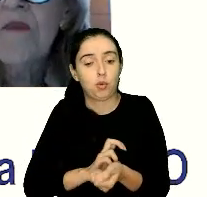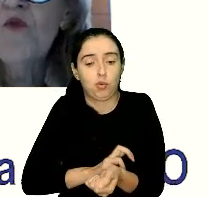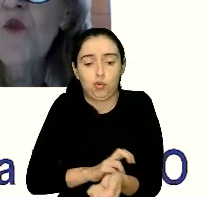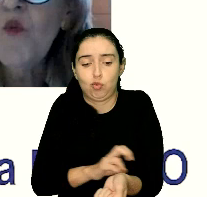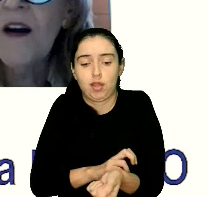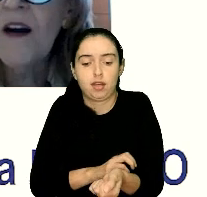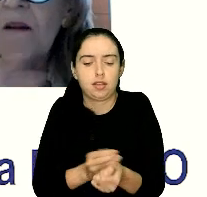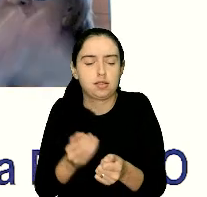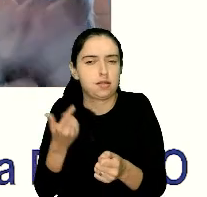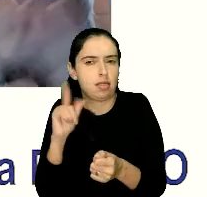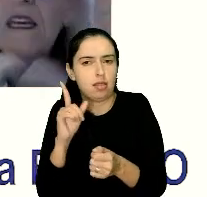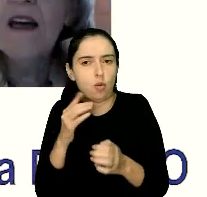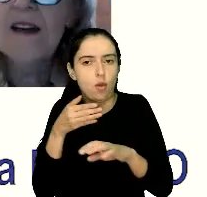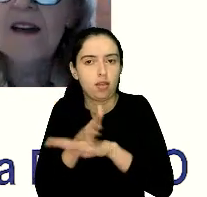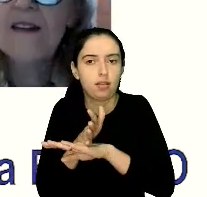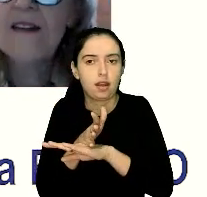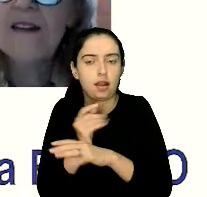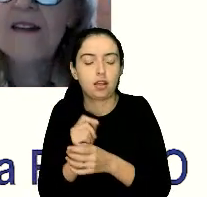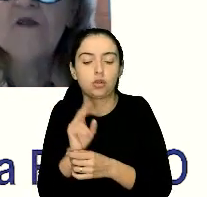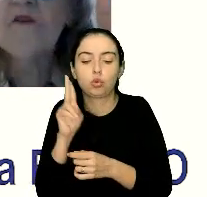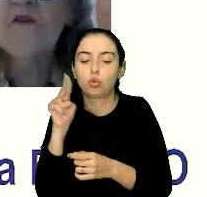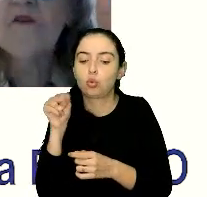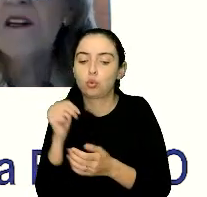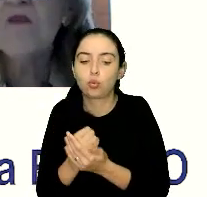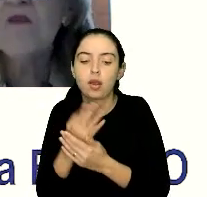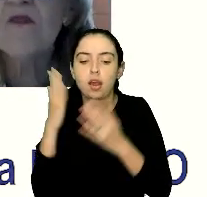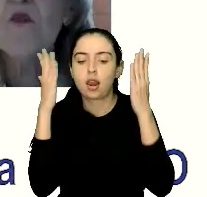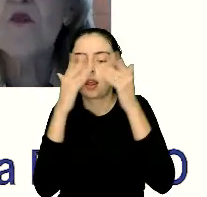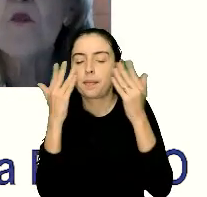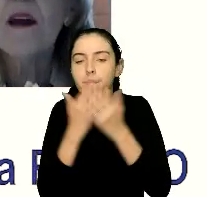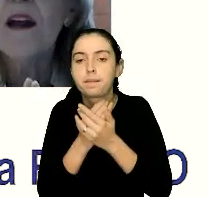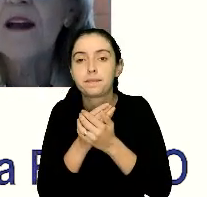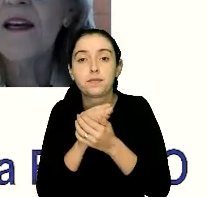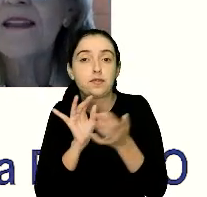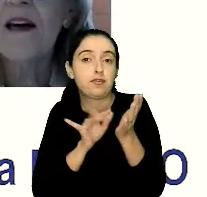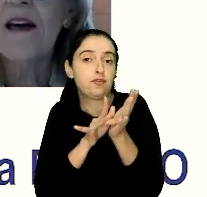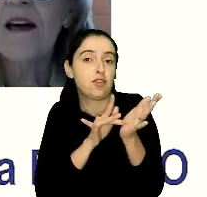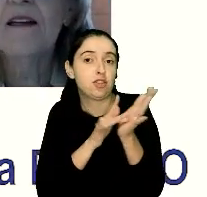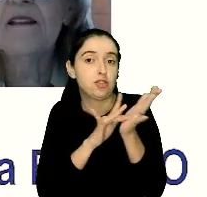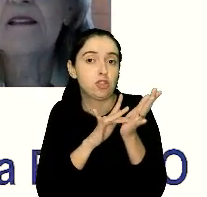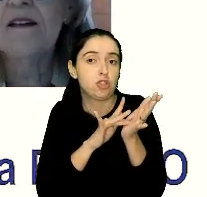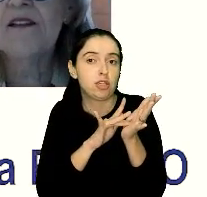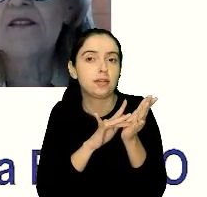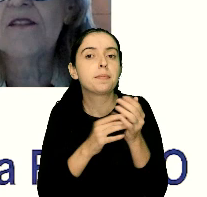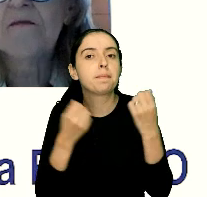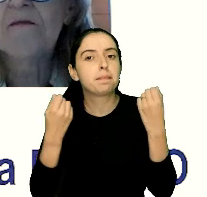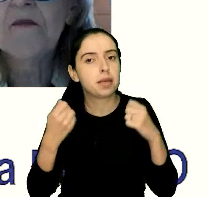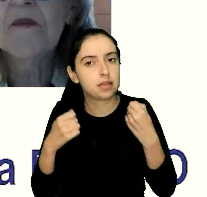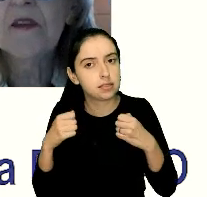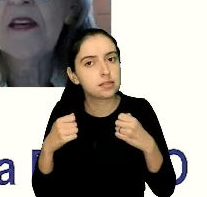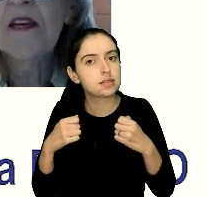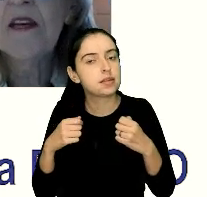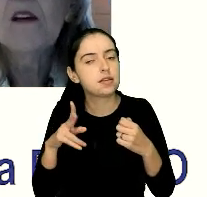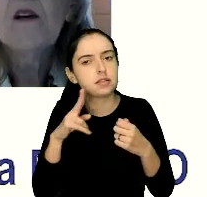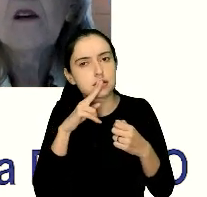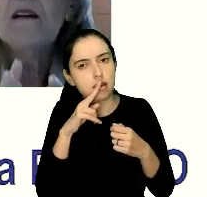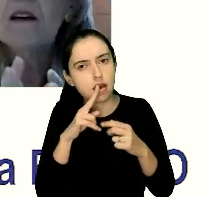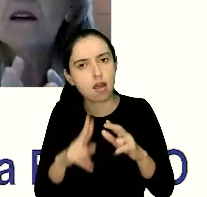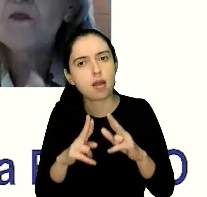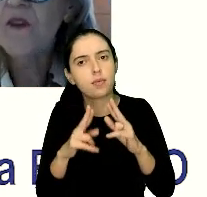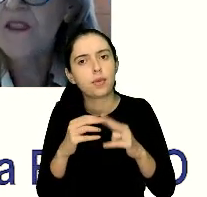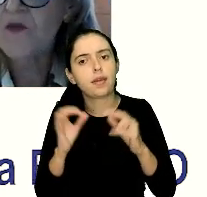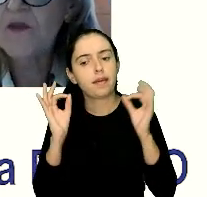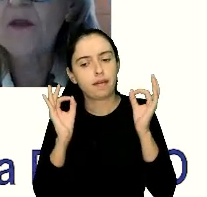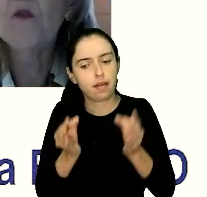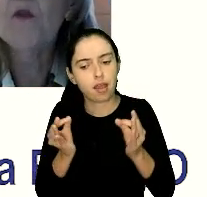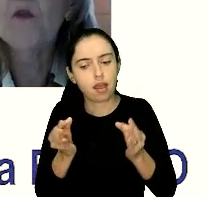entrar. Nunca maquiar a situação, ver a situação como ela é na realidade, né?